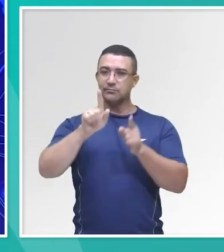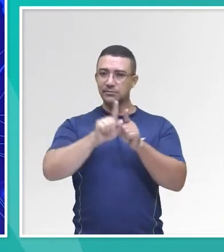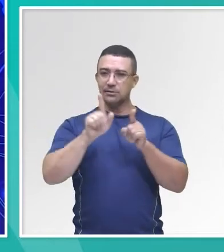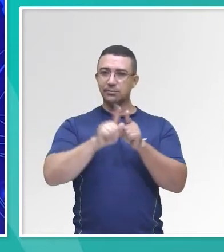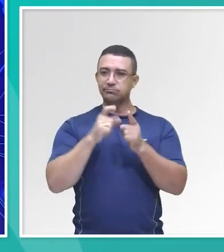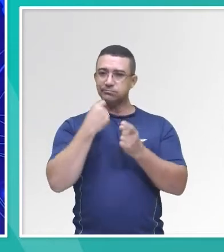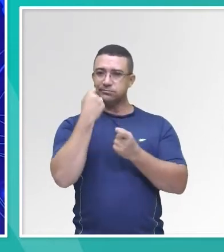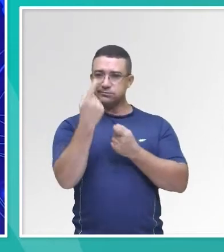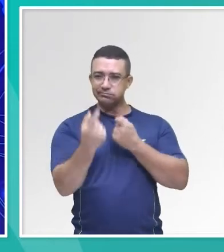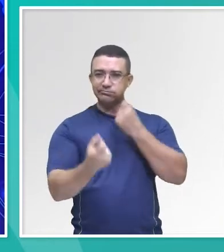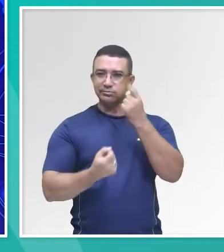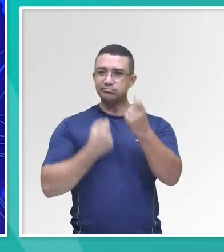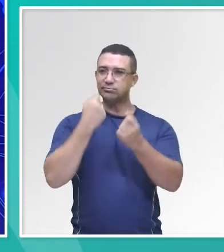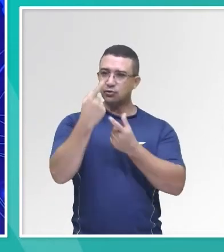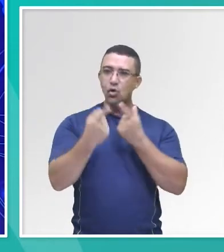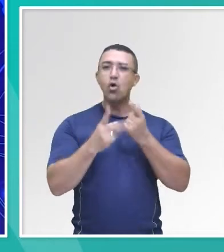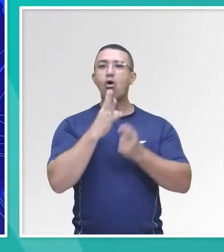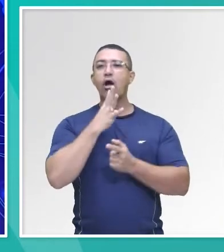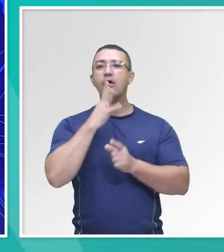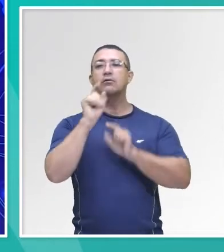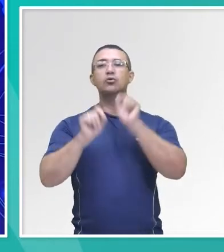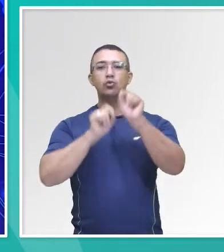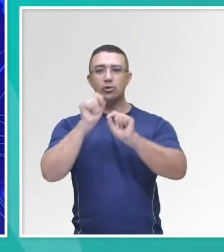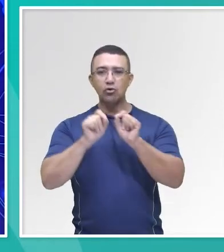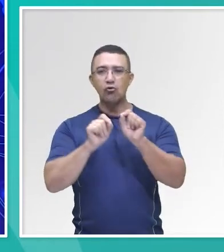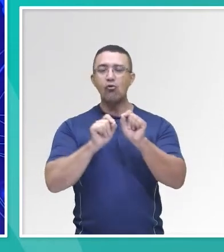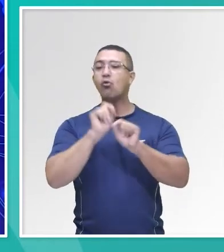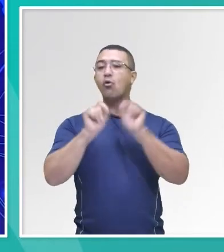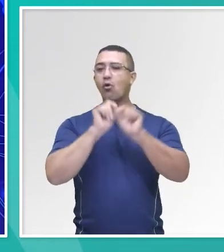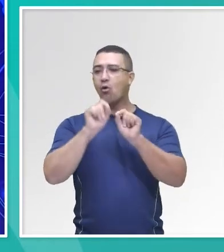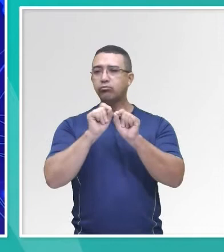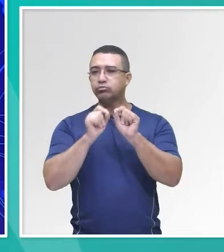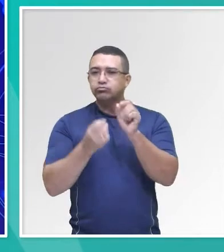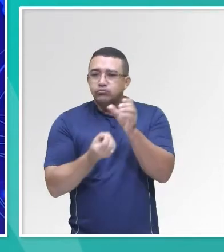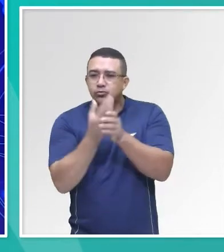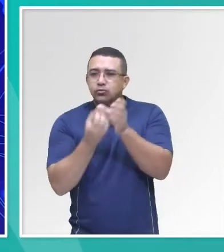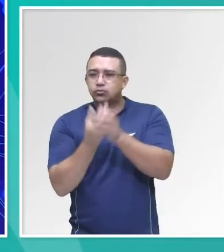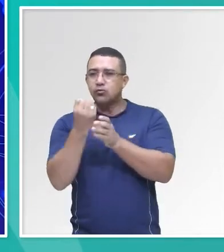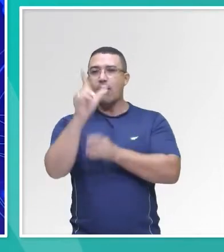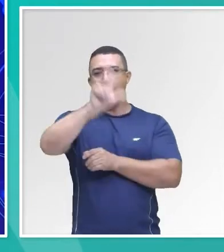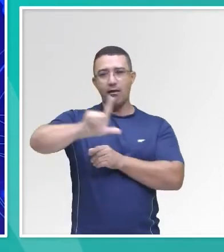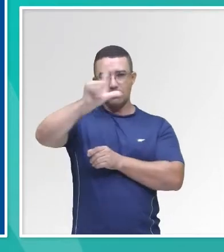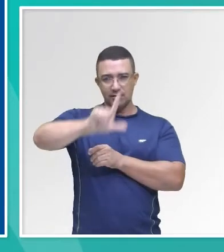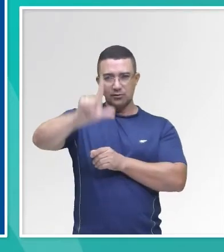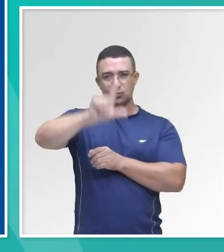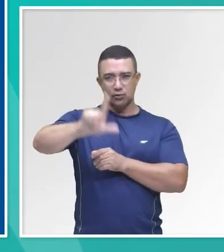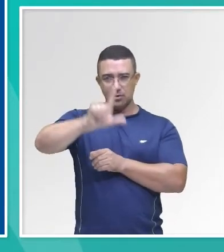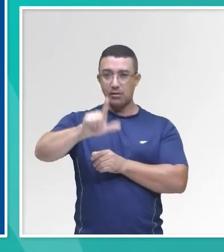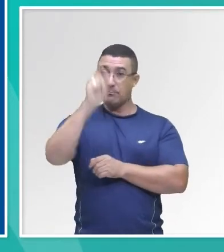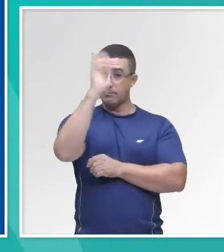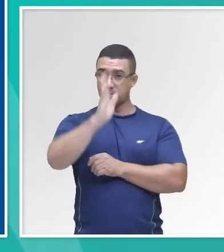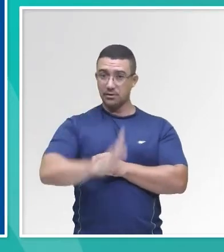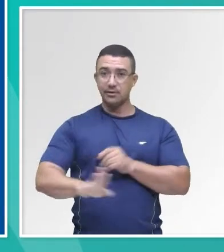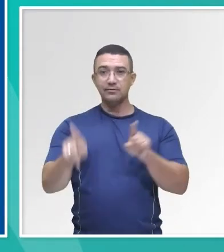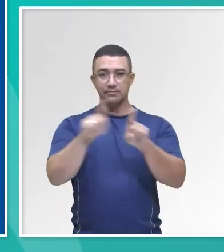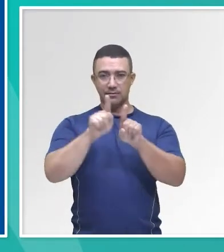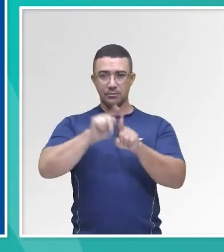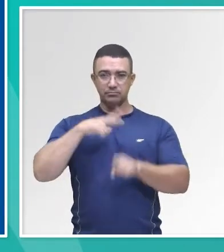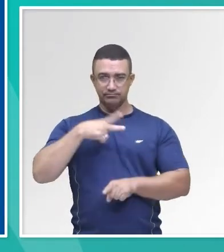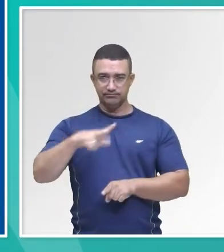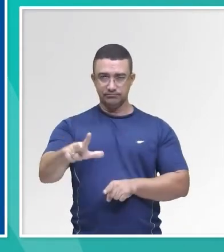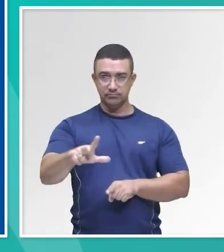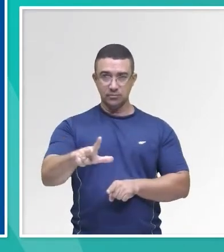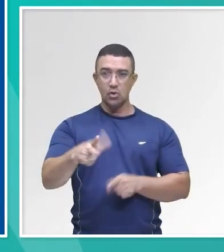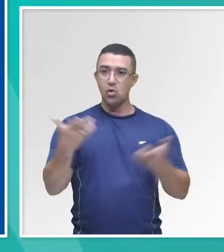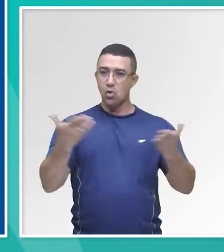pouquinhos, conhecendo aí como funciona a literatura brasileira, a literatura portuguesa. Vamos falar sobre gêneros textuais?